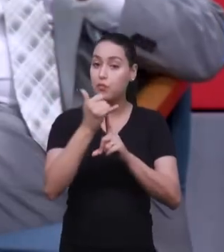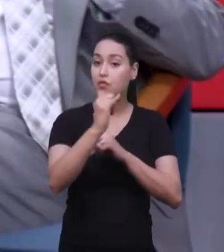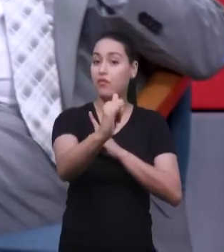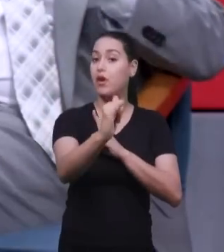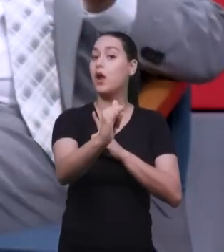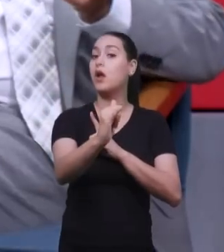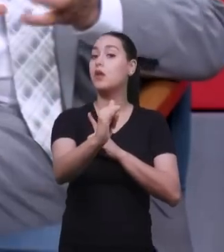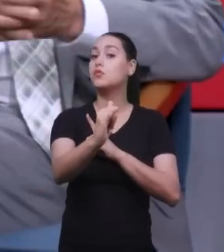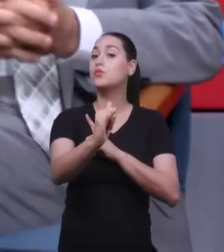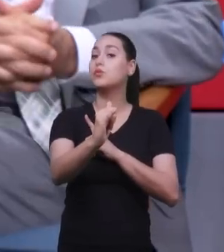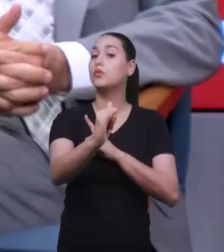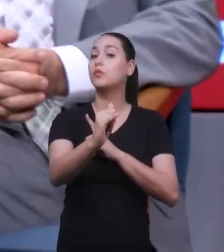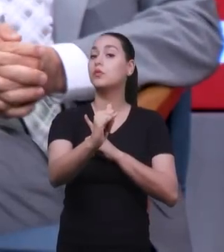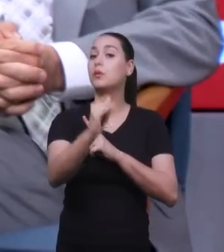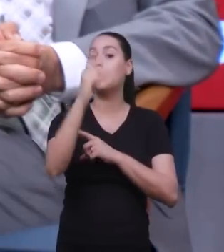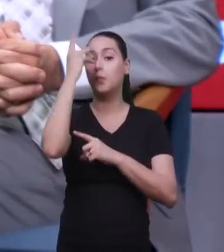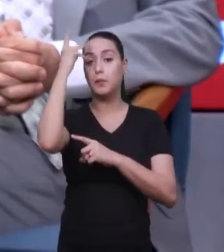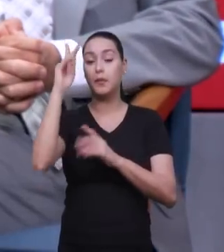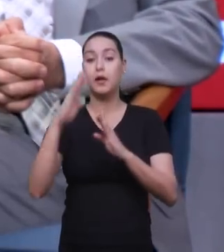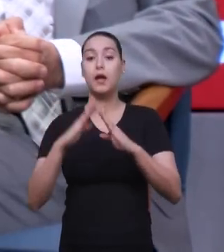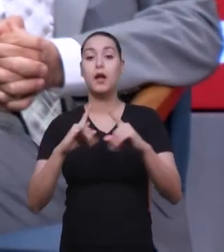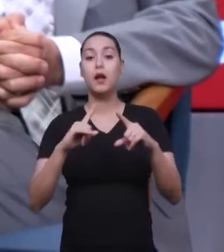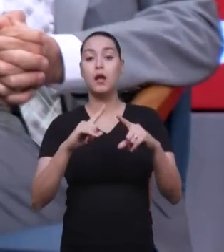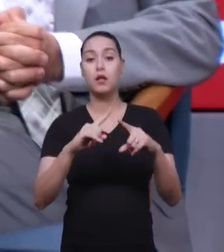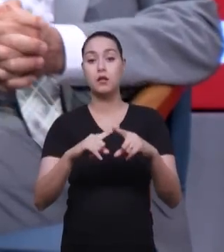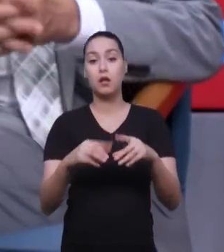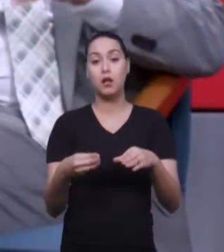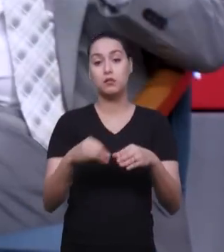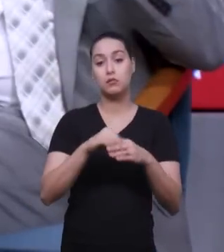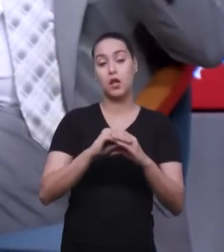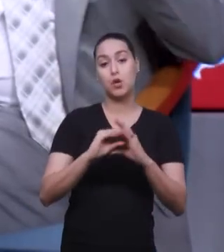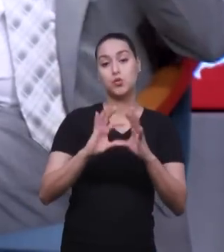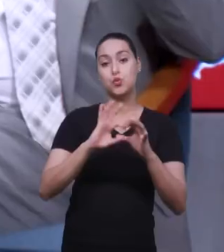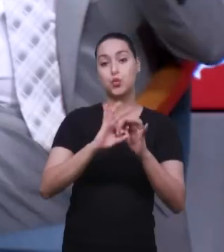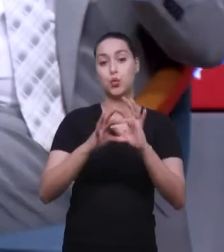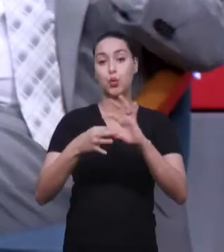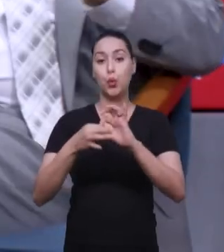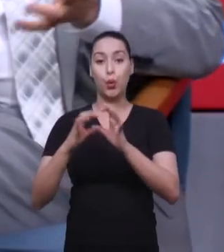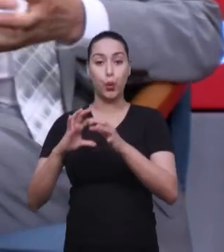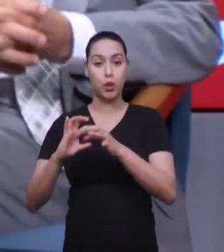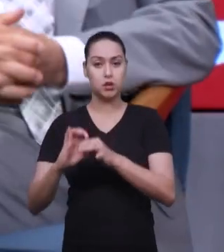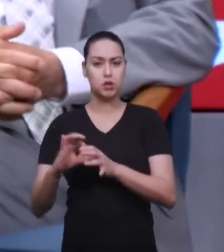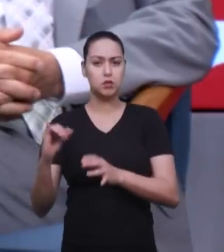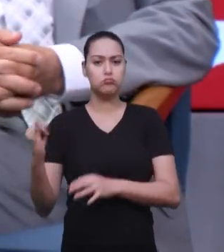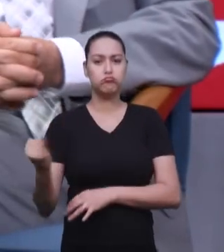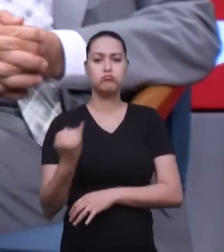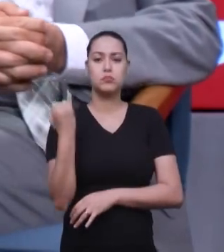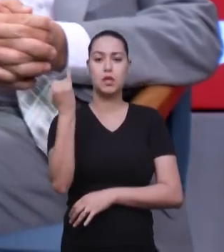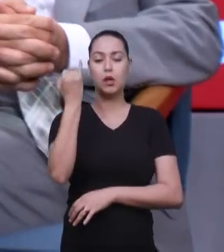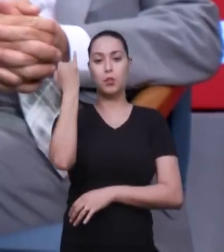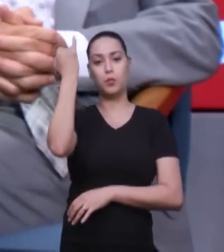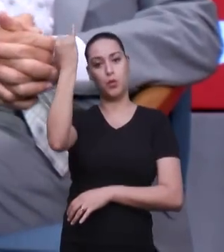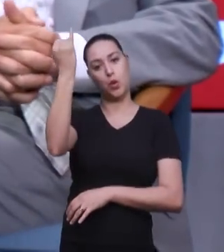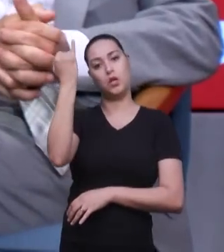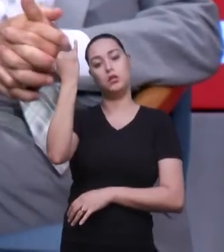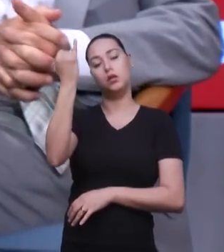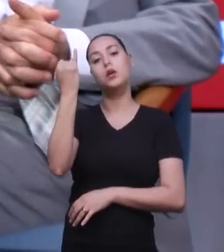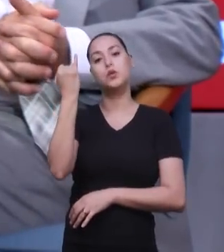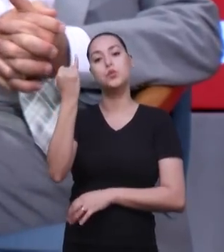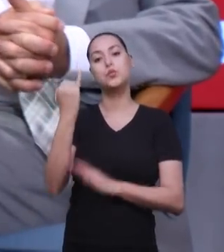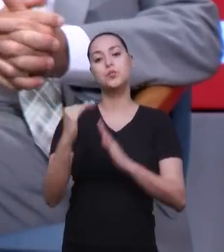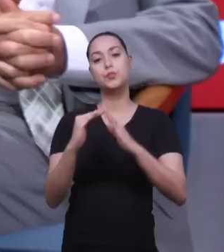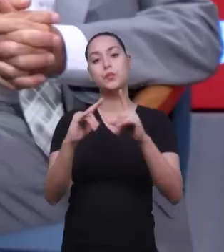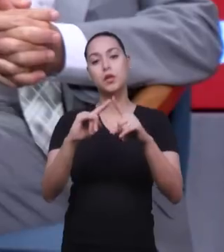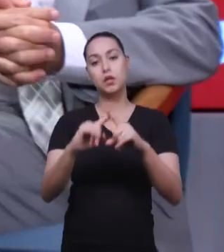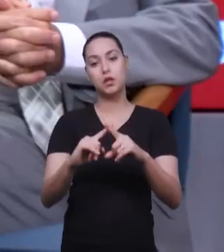importante, profética para a igreja, e que está dentro de um contexto muito importante para